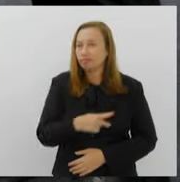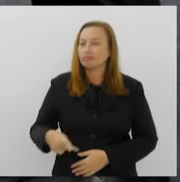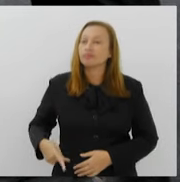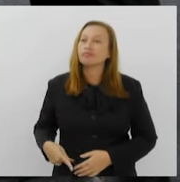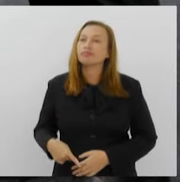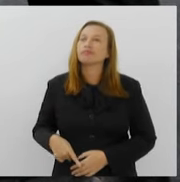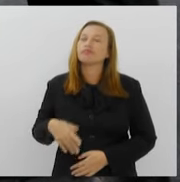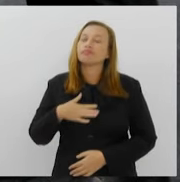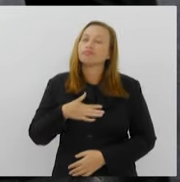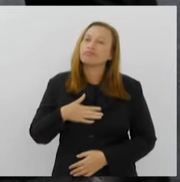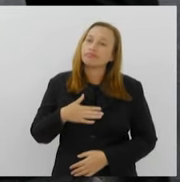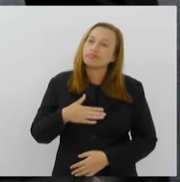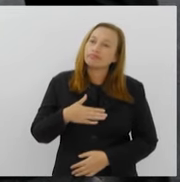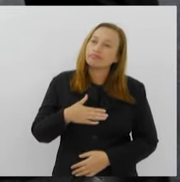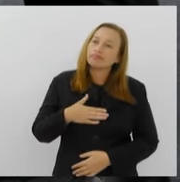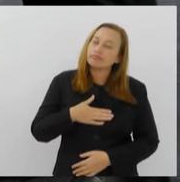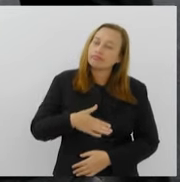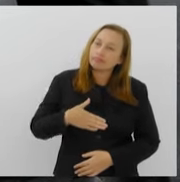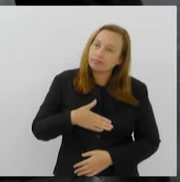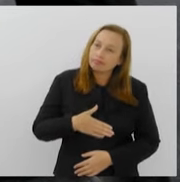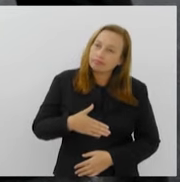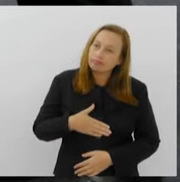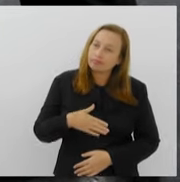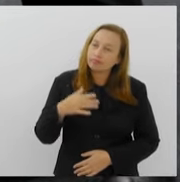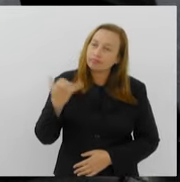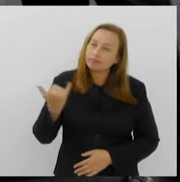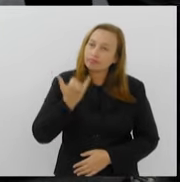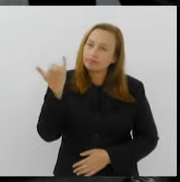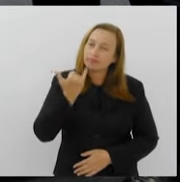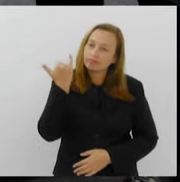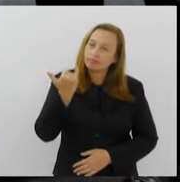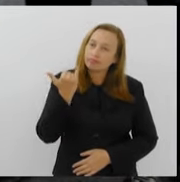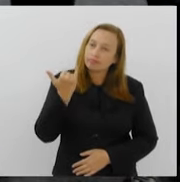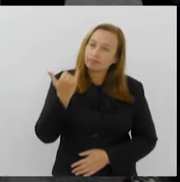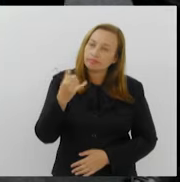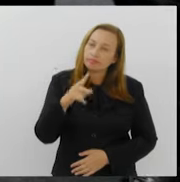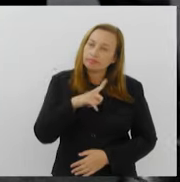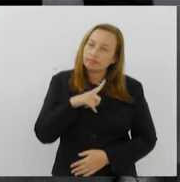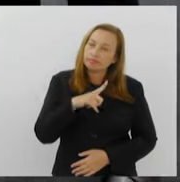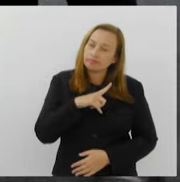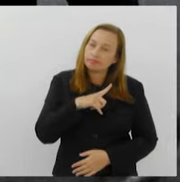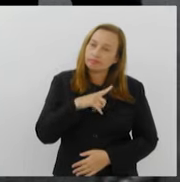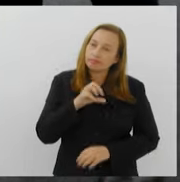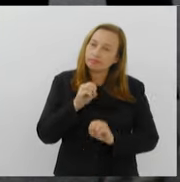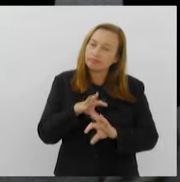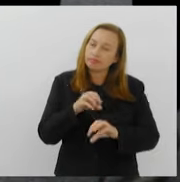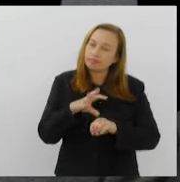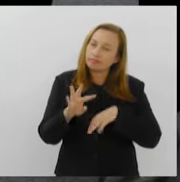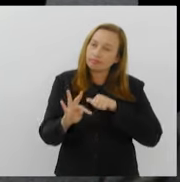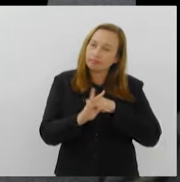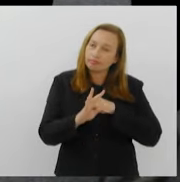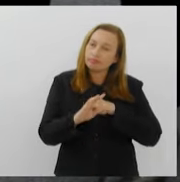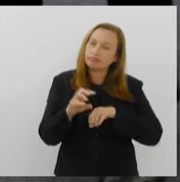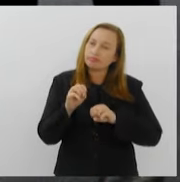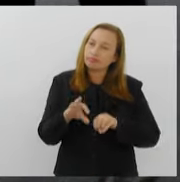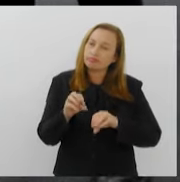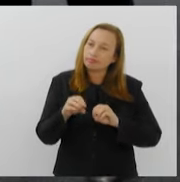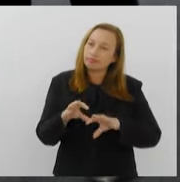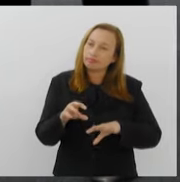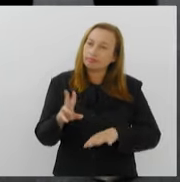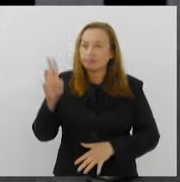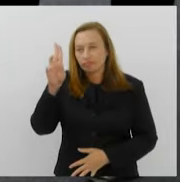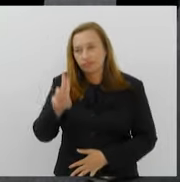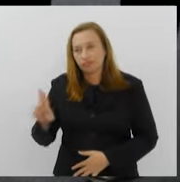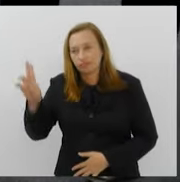gostaria de ressaltar a inequívoca importância que tem tanto o ensino técnico como o ensino